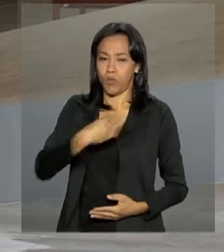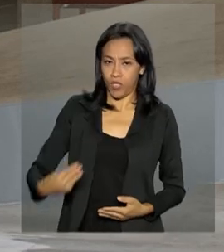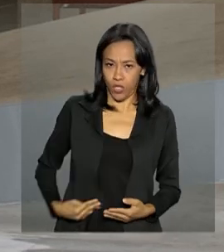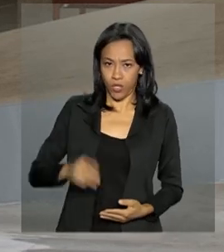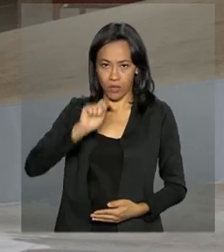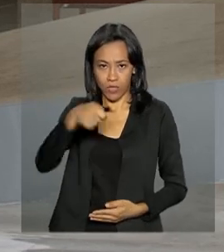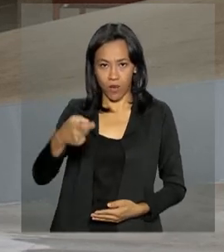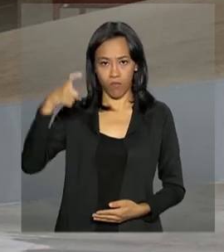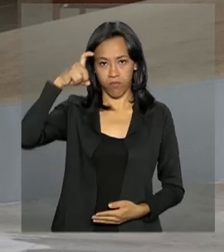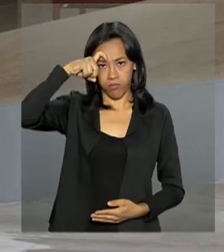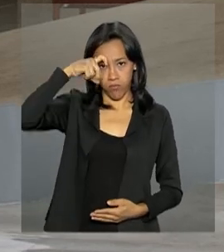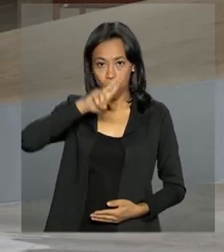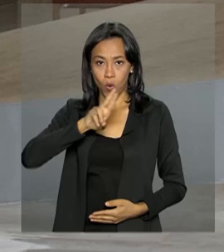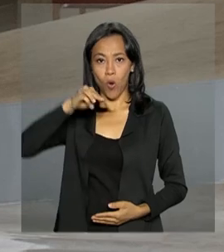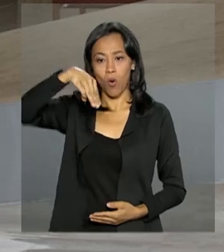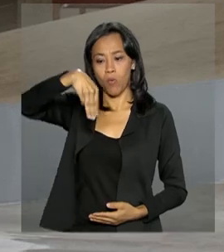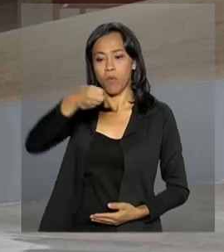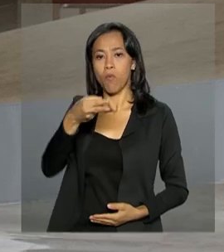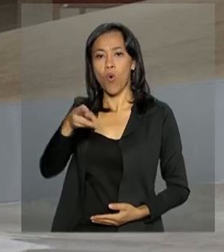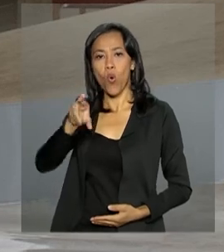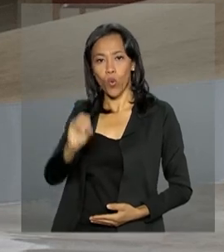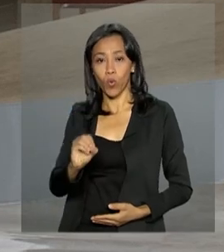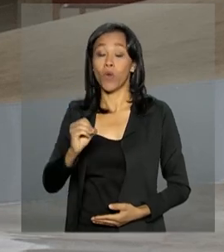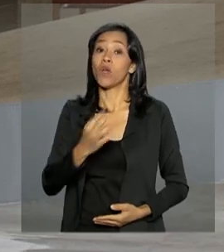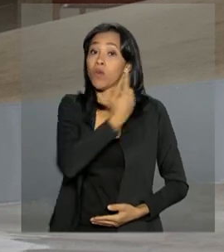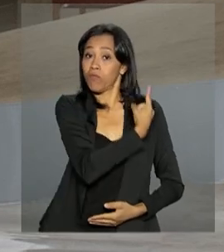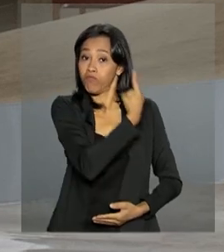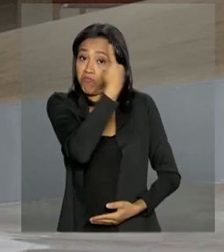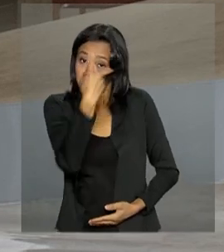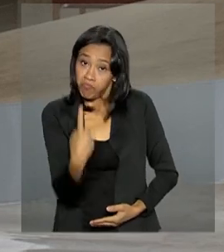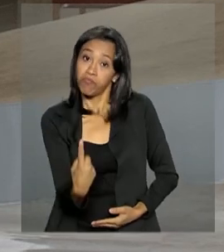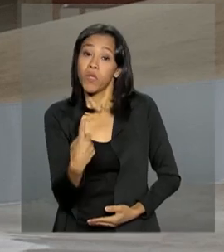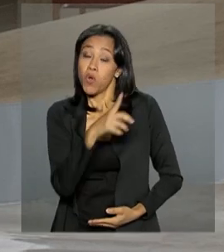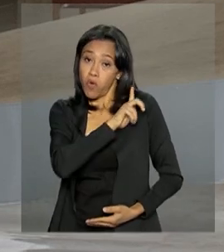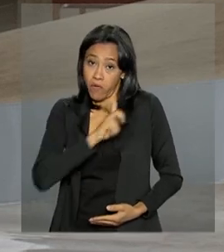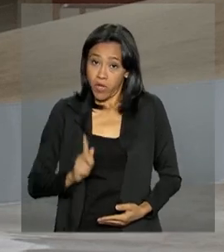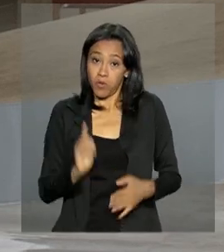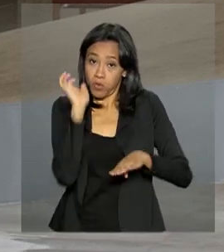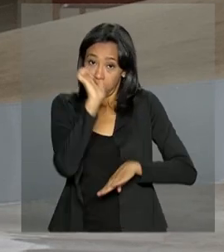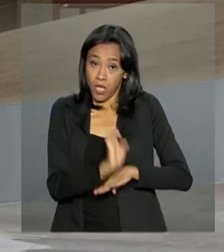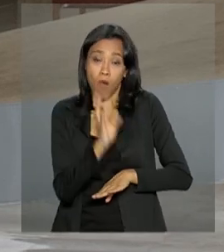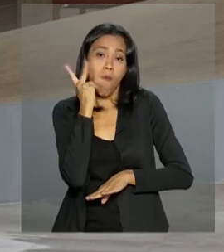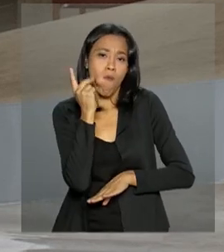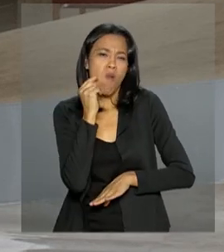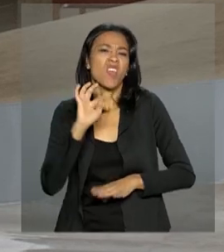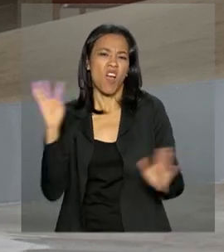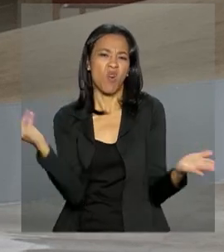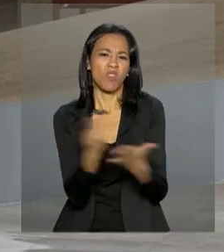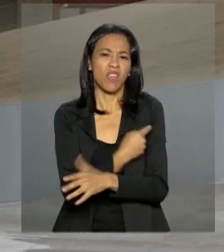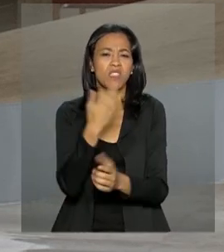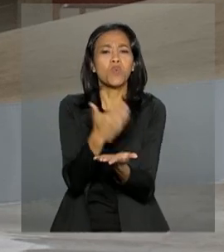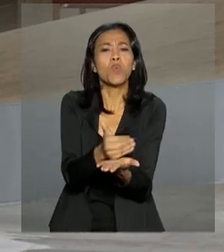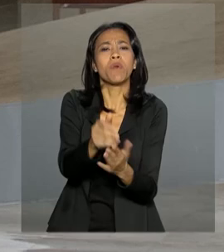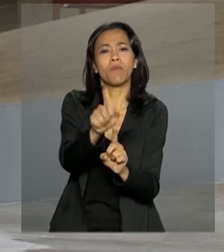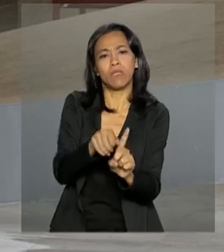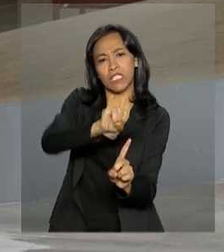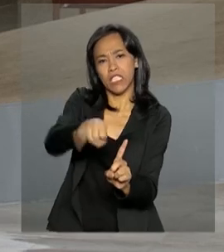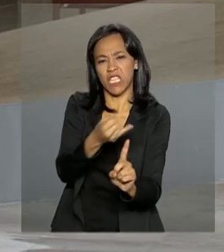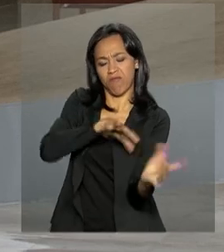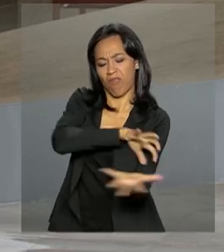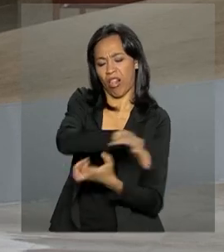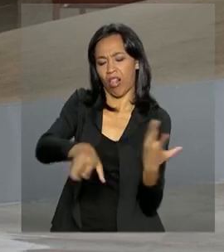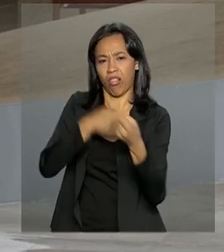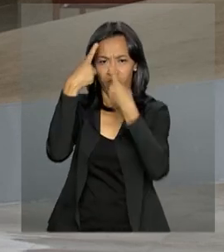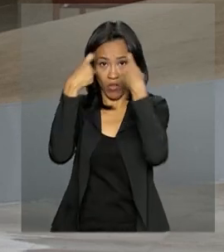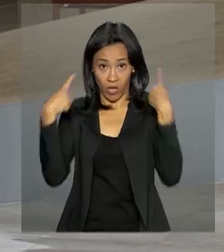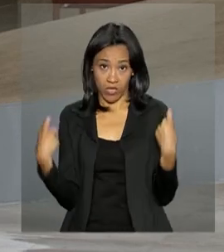o governador do estado do Ceará, que também enfrenta uma onda de violência desde o início de janeiro. A Força Nacional está